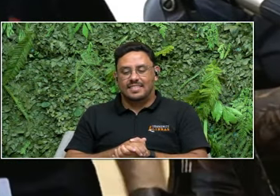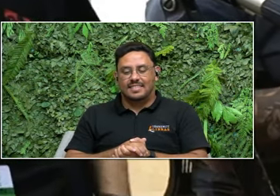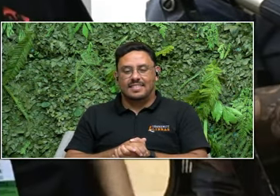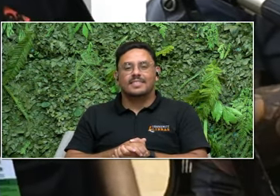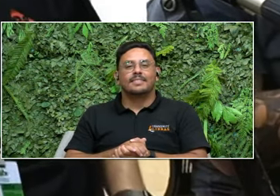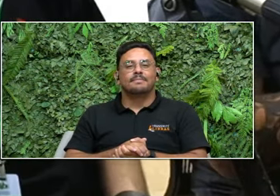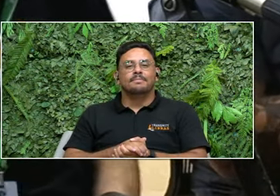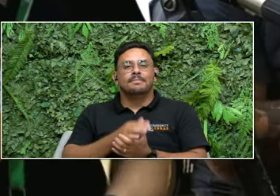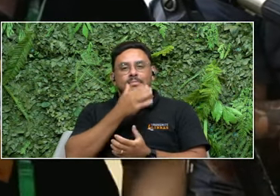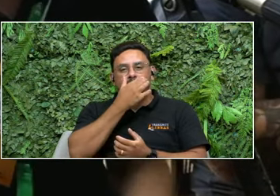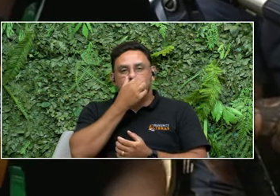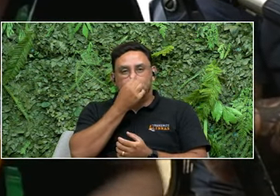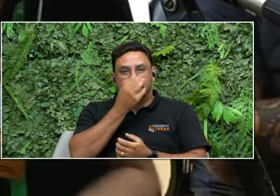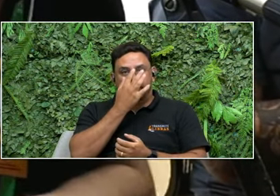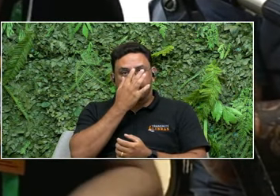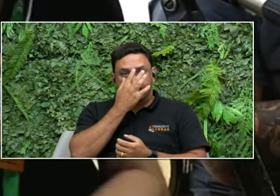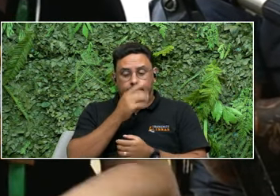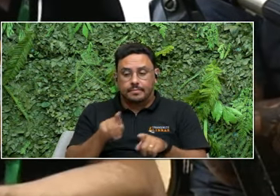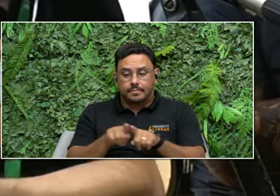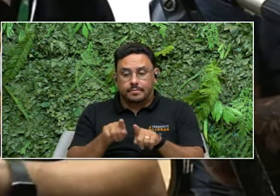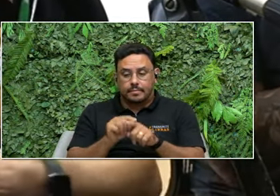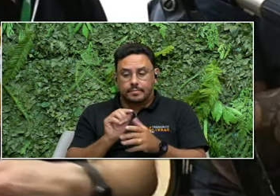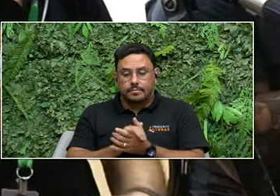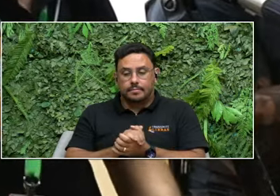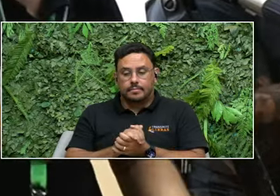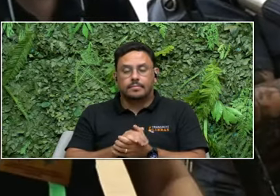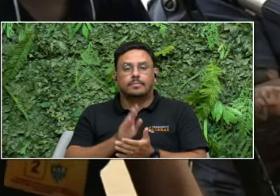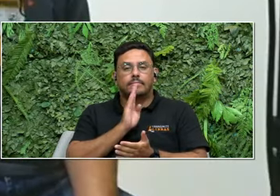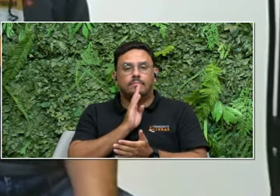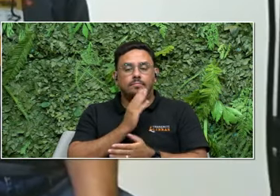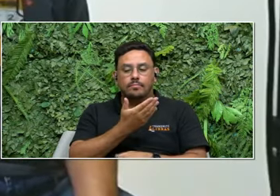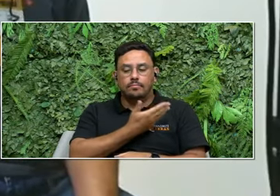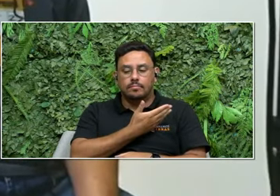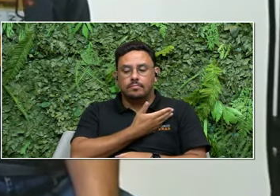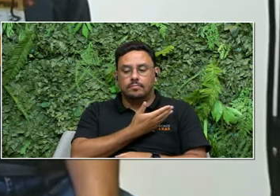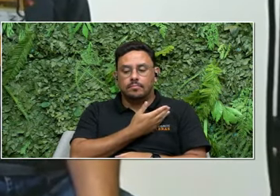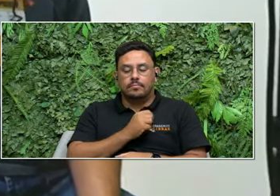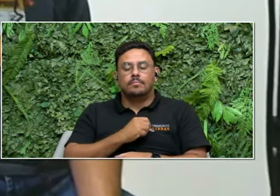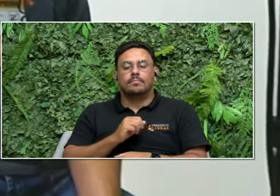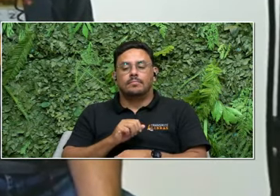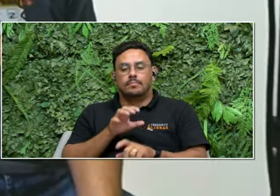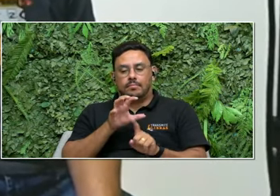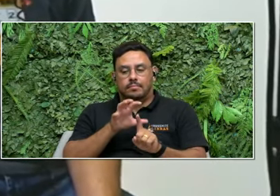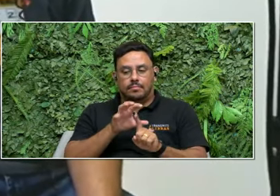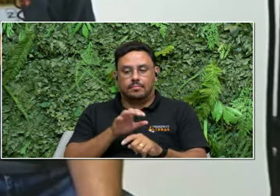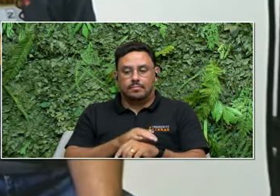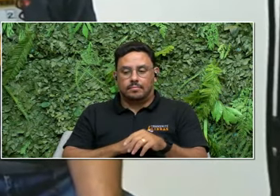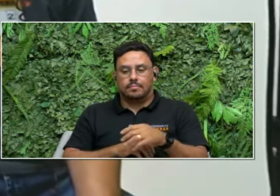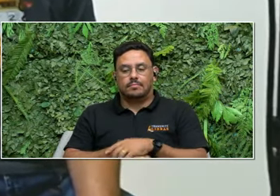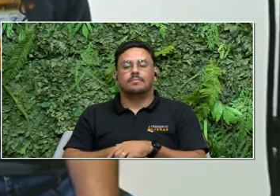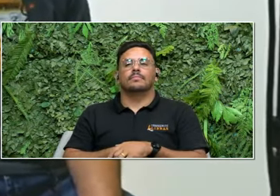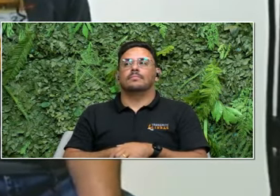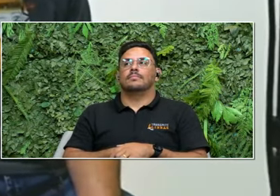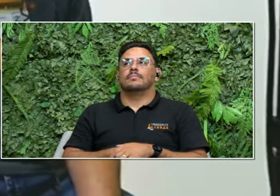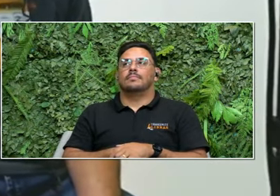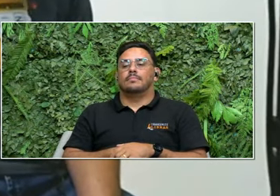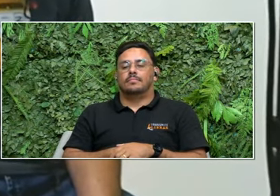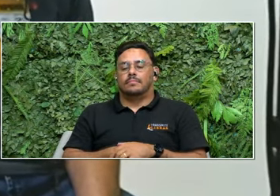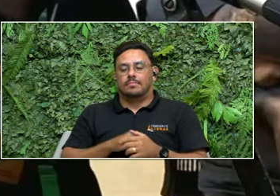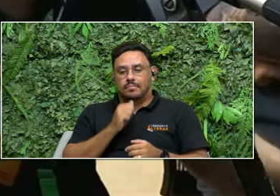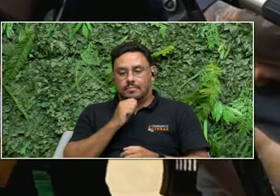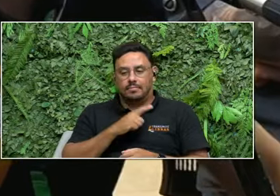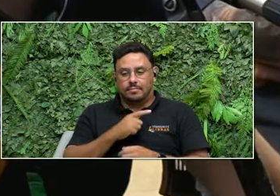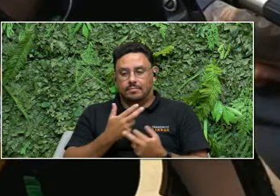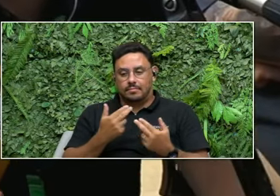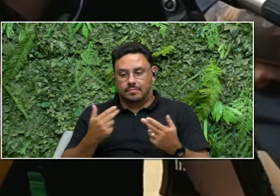viu É mas inclusive isso é que eu conheço o amigo viu Bob só tô pressionando aqui não mas mas não adianta não viu aqui